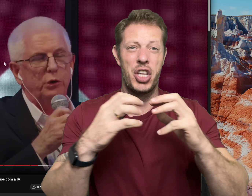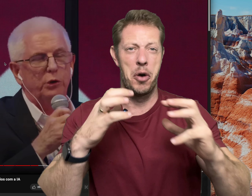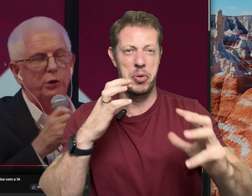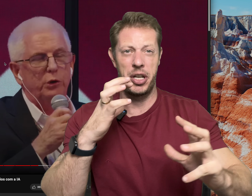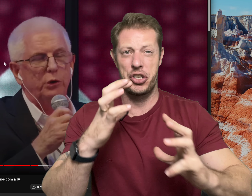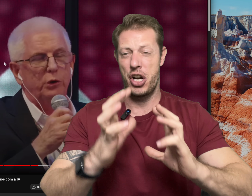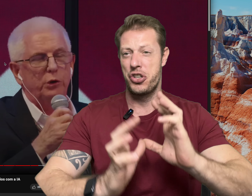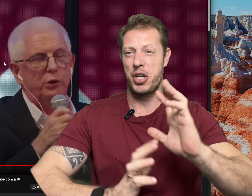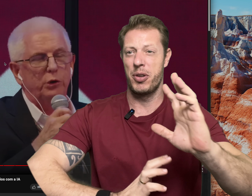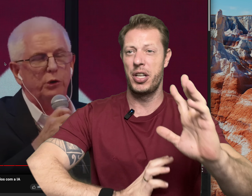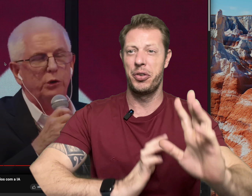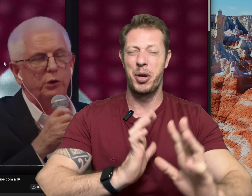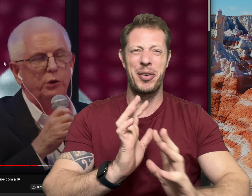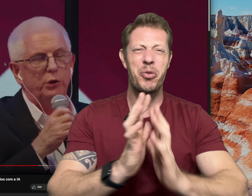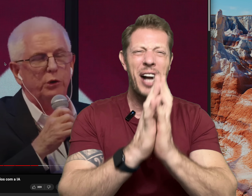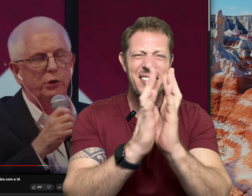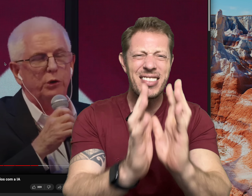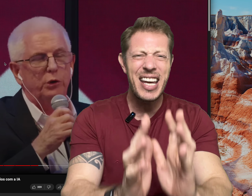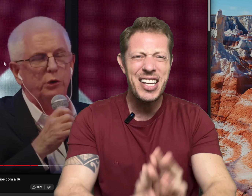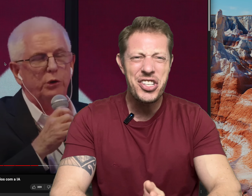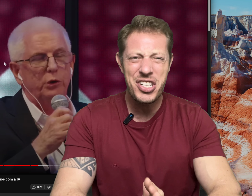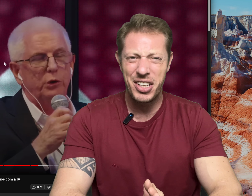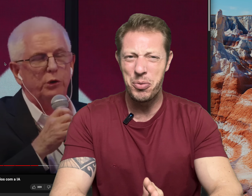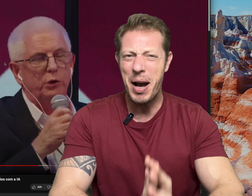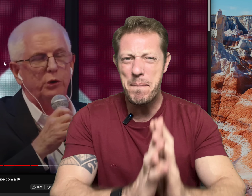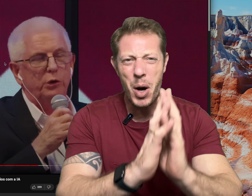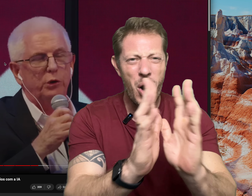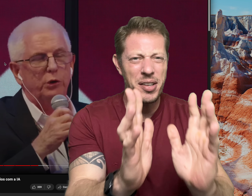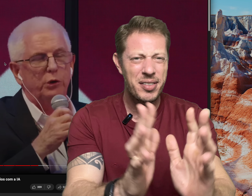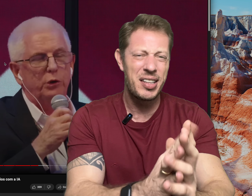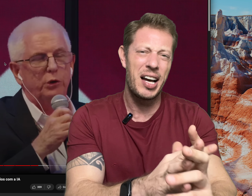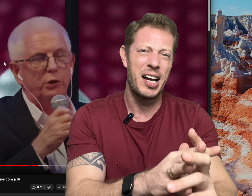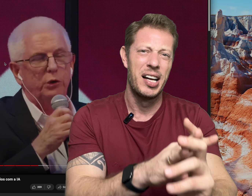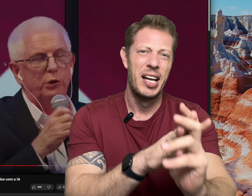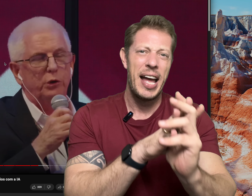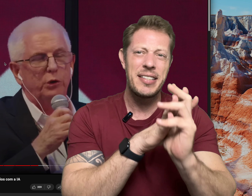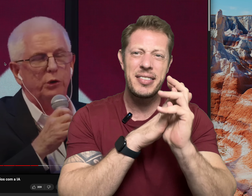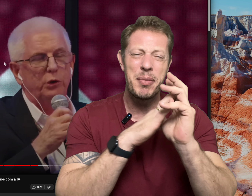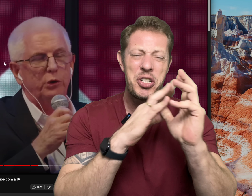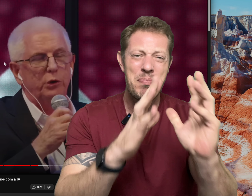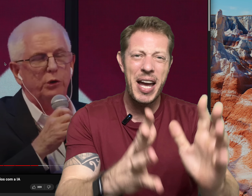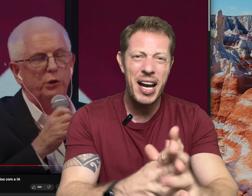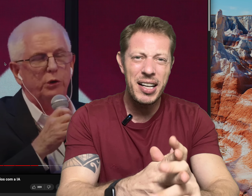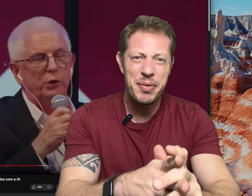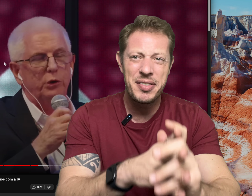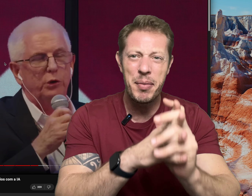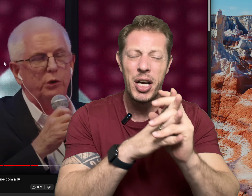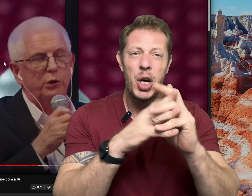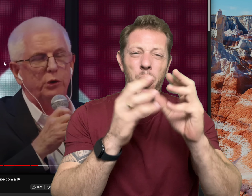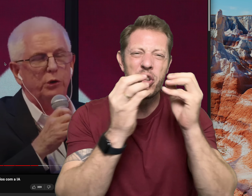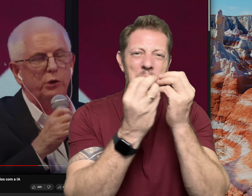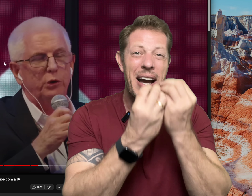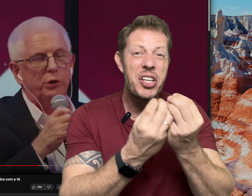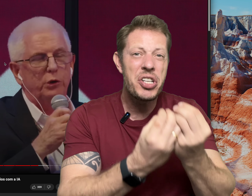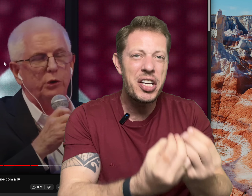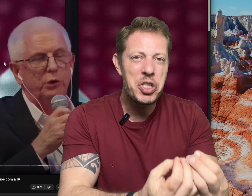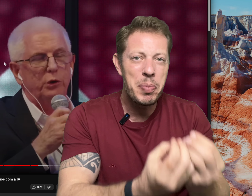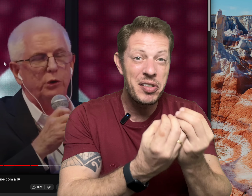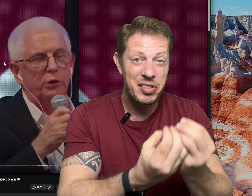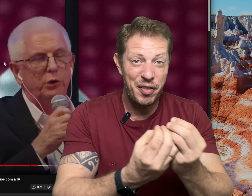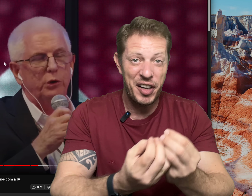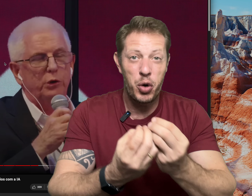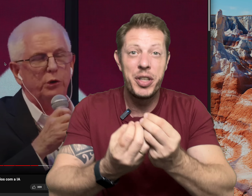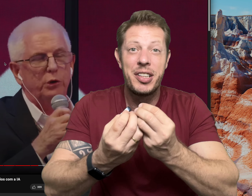achando que não, porque a gente que mantém o sistema. Um cacete! Uma bosta! É sistema de merda, é sistema. Quanto mais